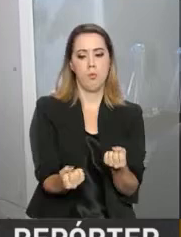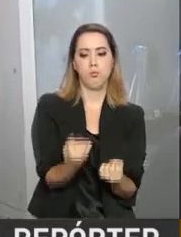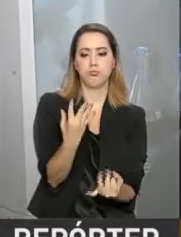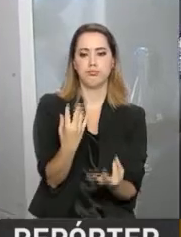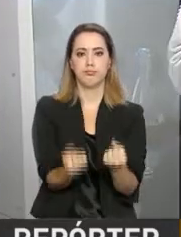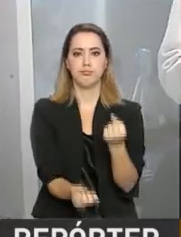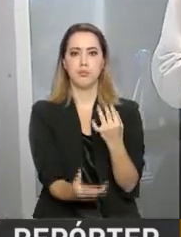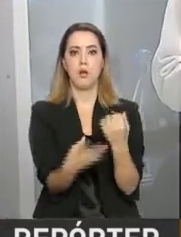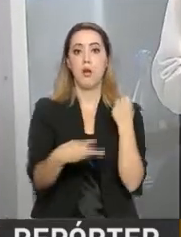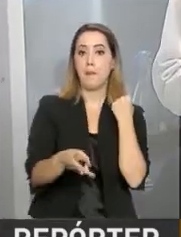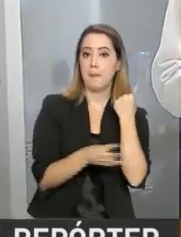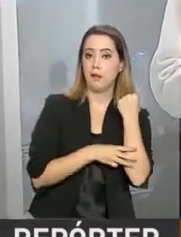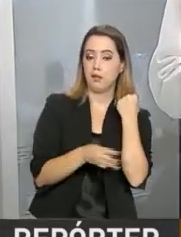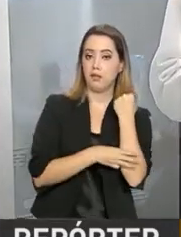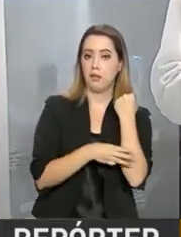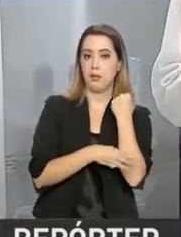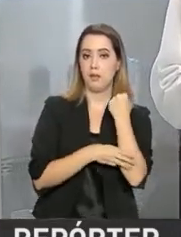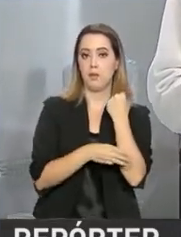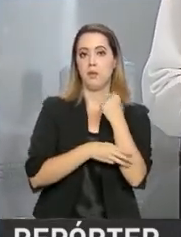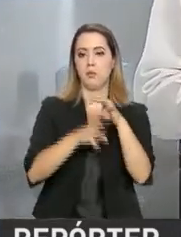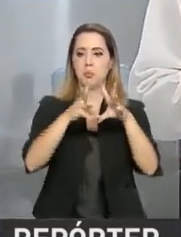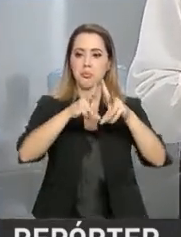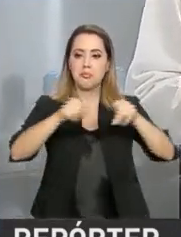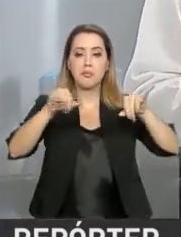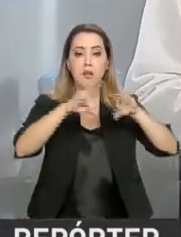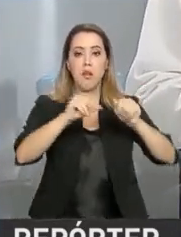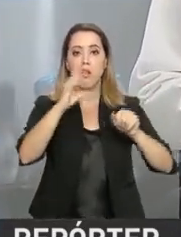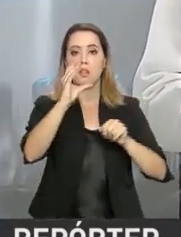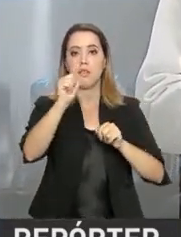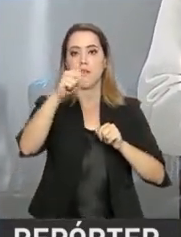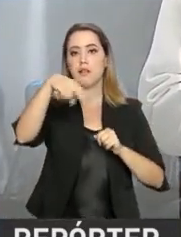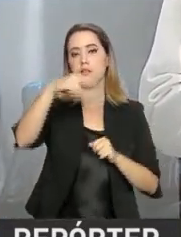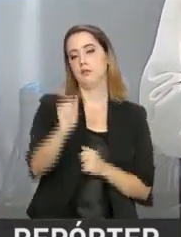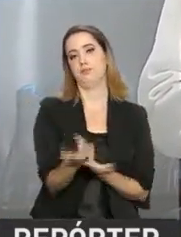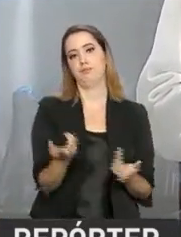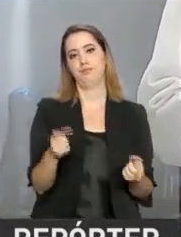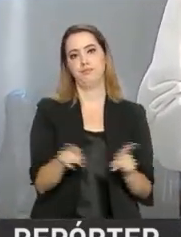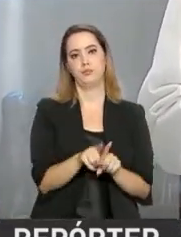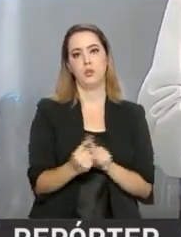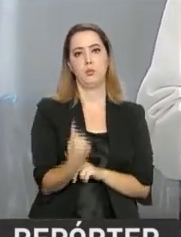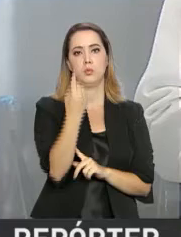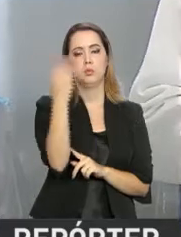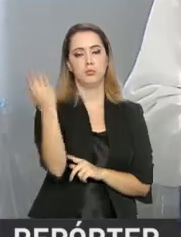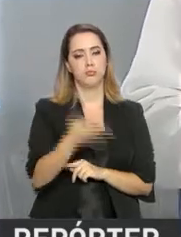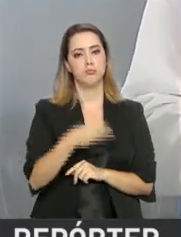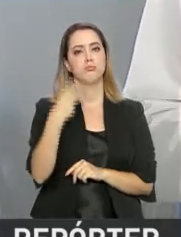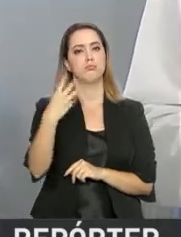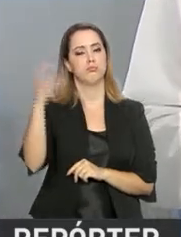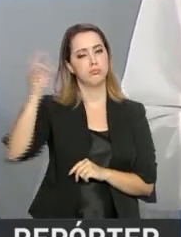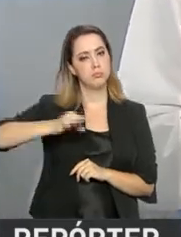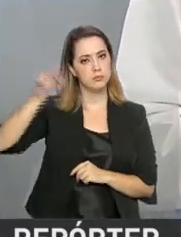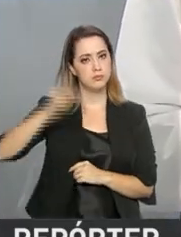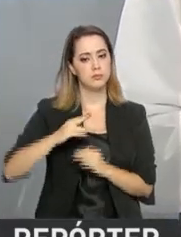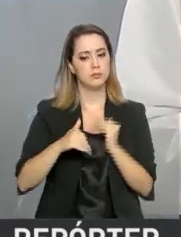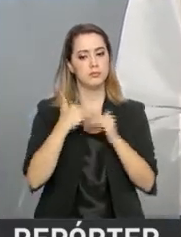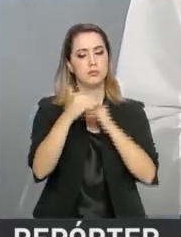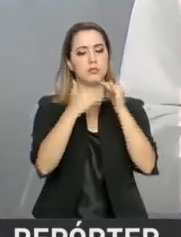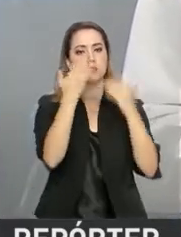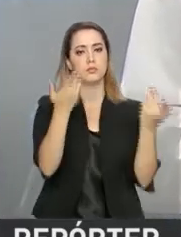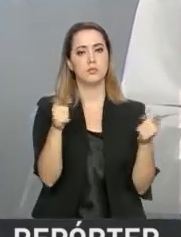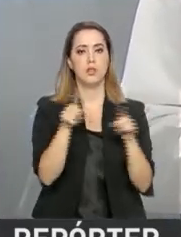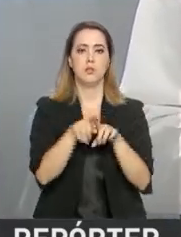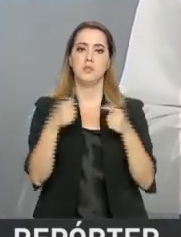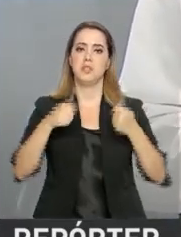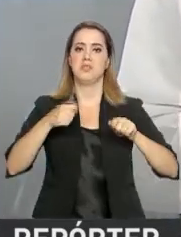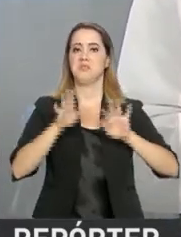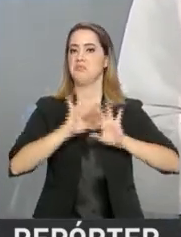madeira eo bagaço da cana o aproveitamento desse material pode aumentar em até um terço da produção de etanol no país sem que para isso seja